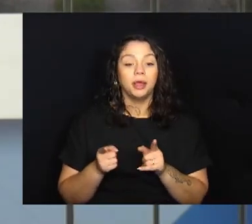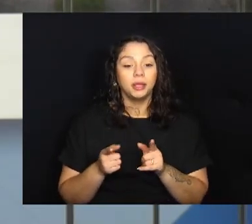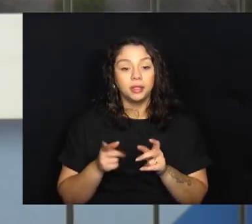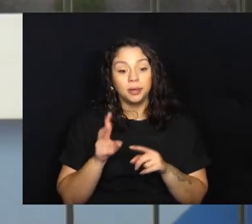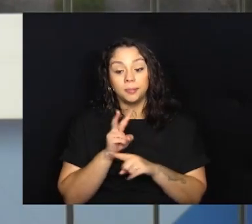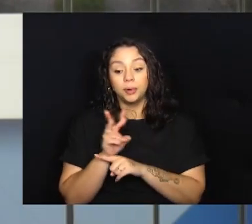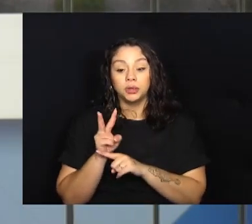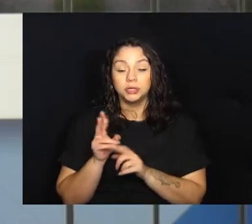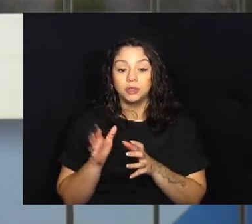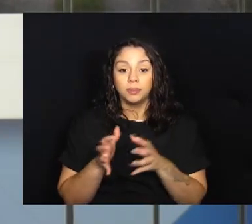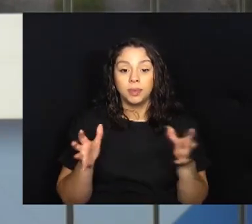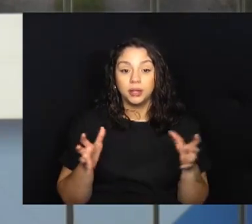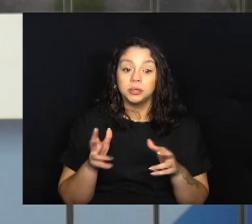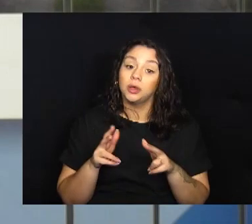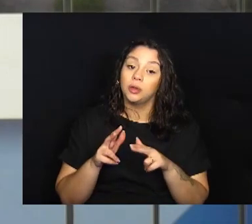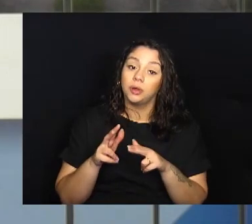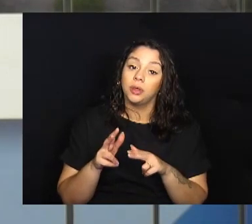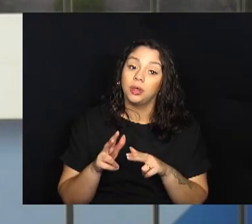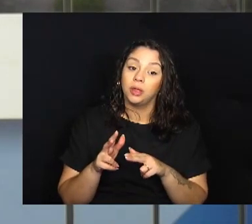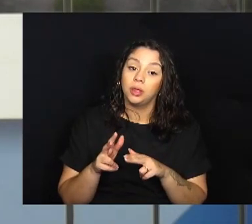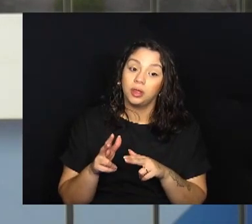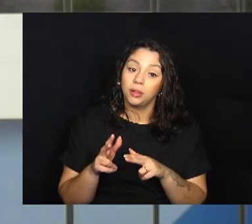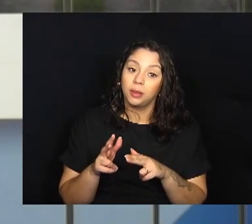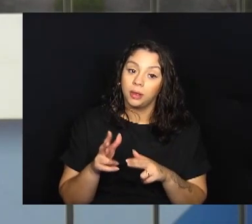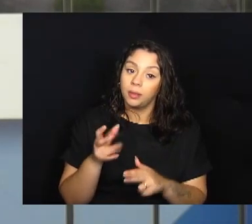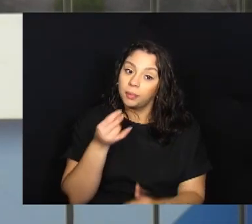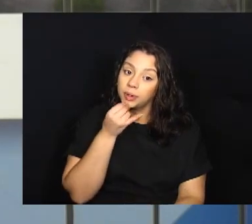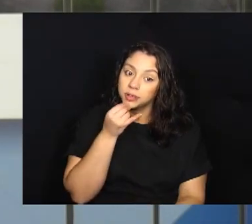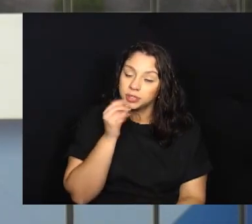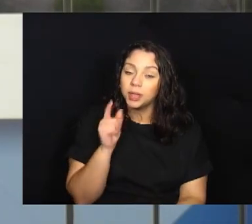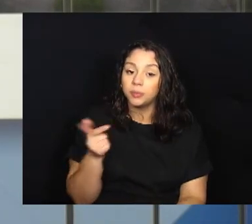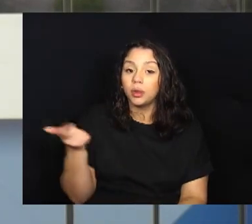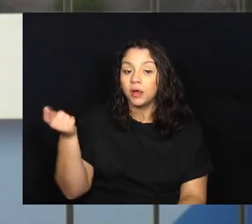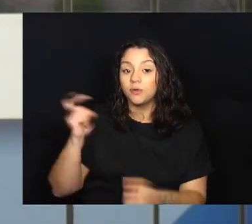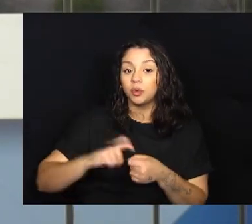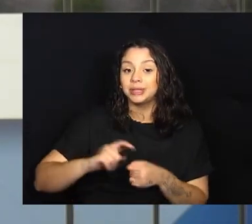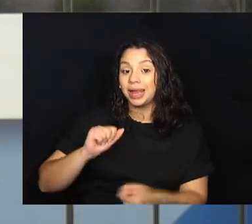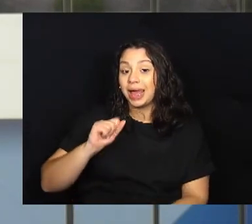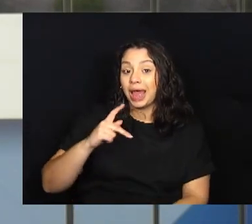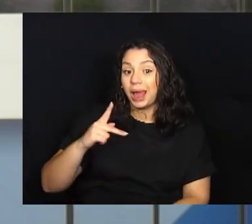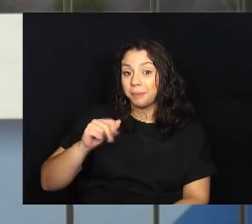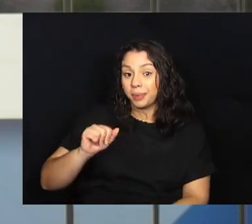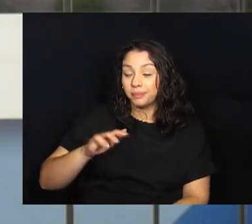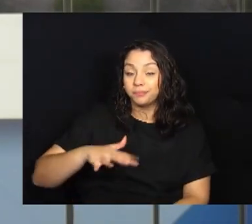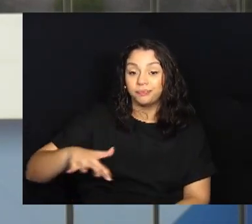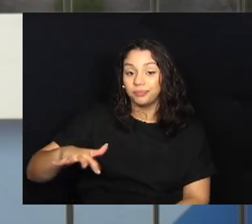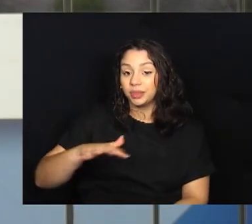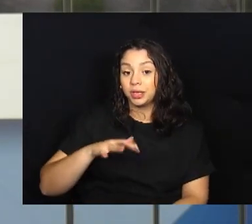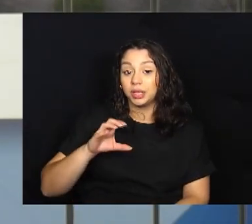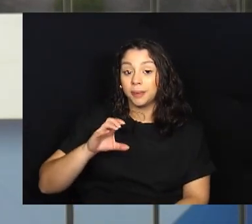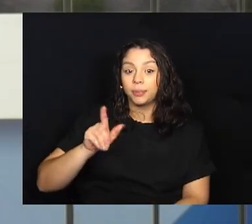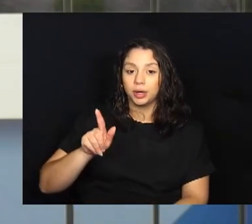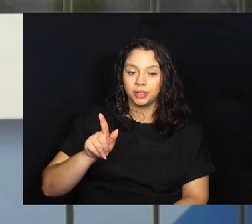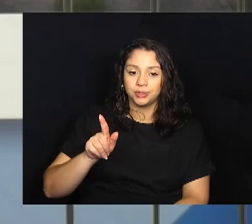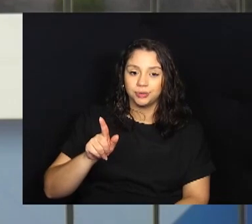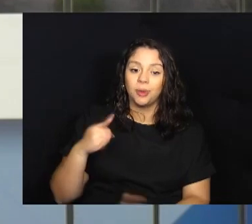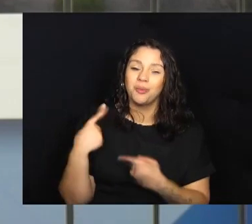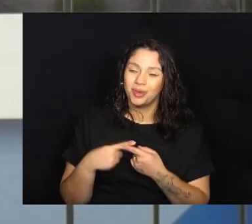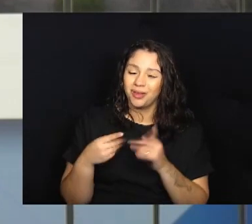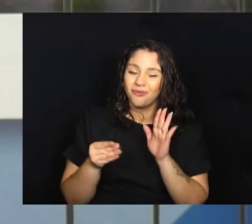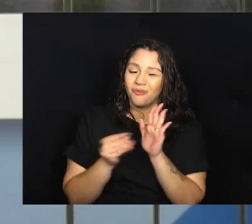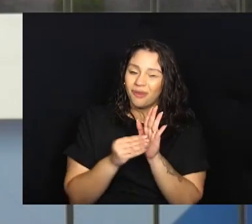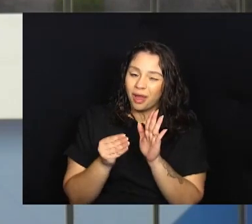proteção. Por exemplo, a recuperação da APA do Campo Grande, que inclusive uma das regiões que tem déficit